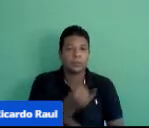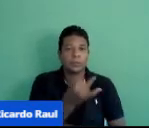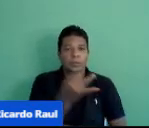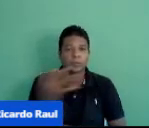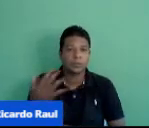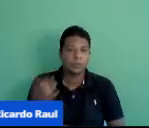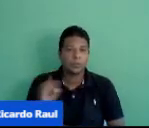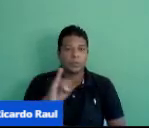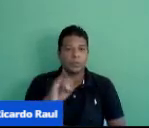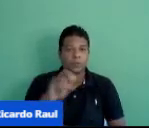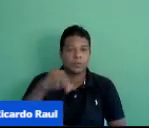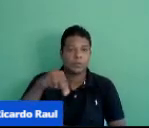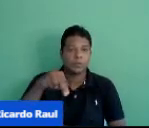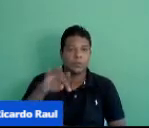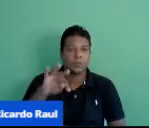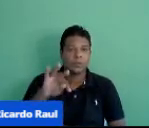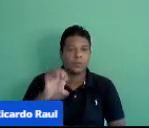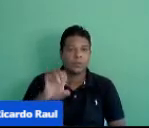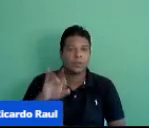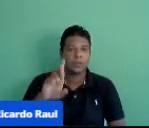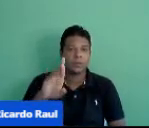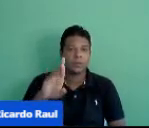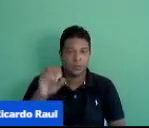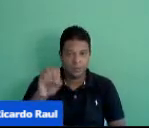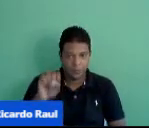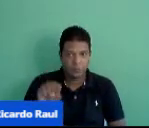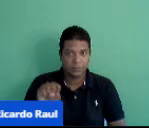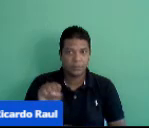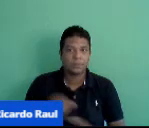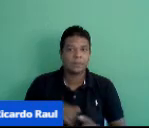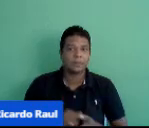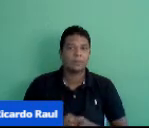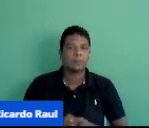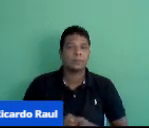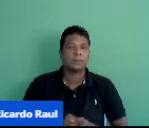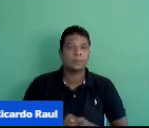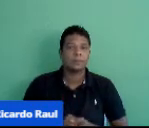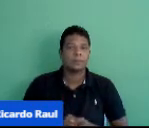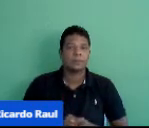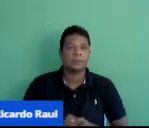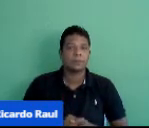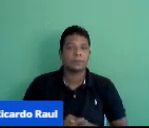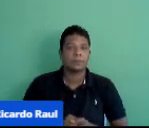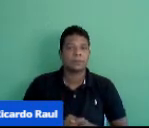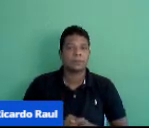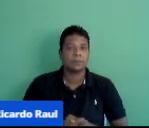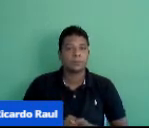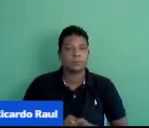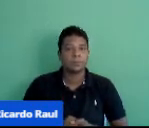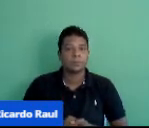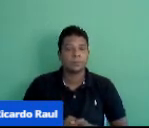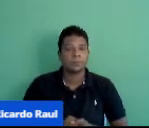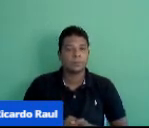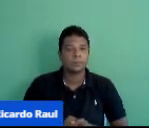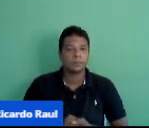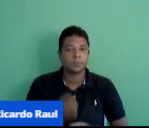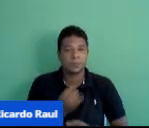Né? Então, seriam os números inteiros, né? Às vezes nós revisamos um pouco, né, dos números naturais